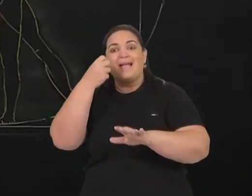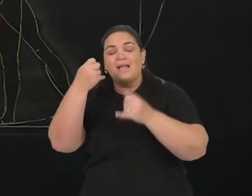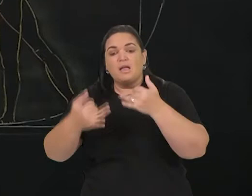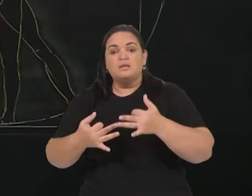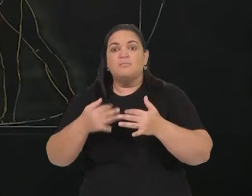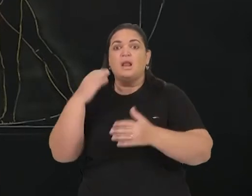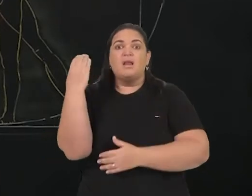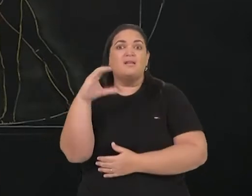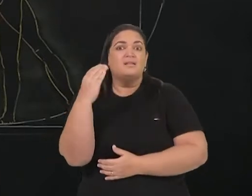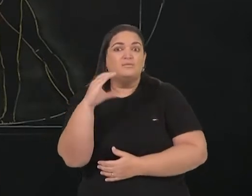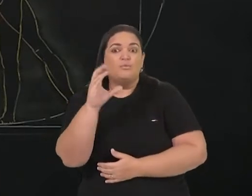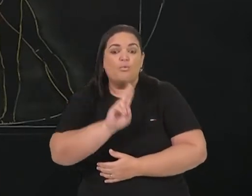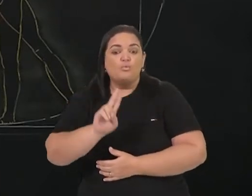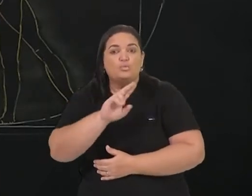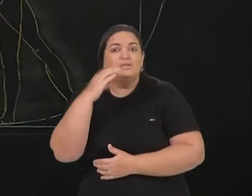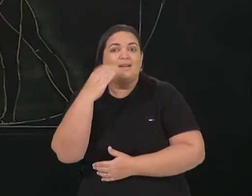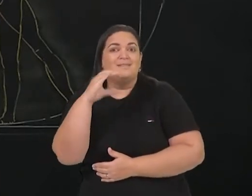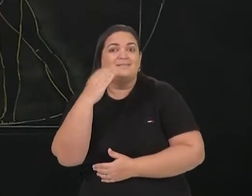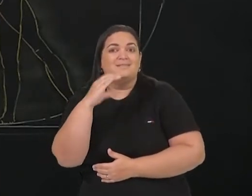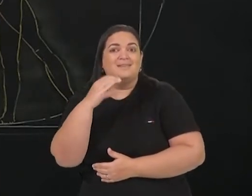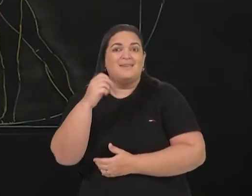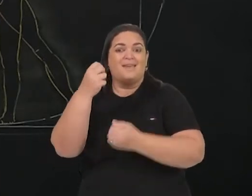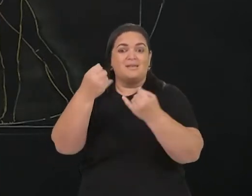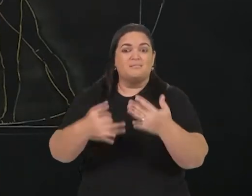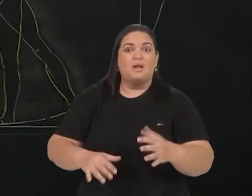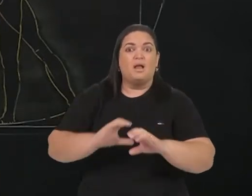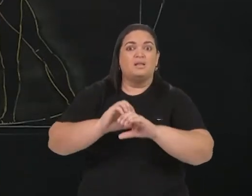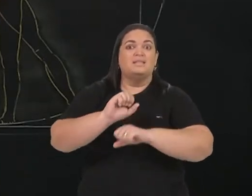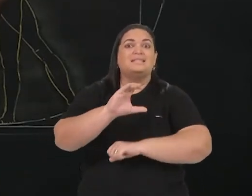utilizam raciocínio lógico e não uma explicação